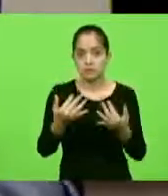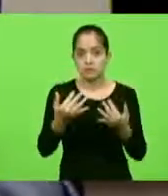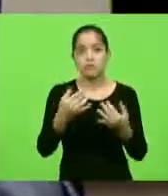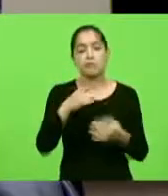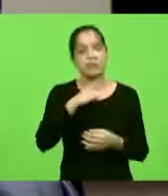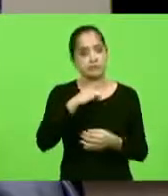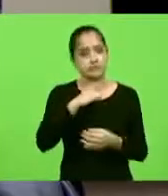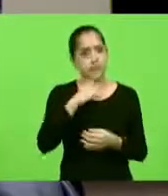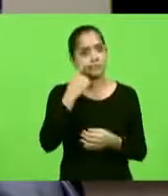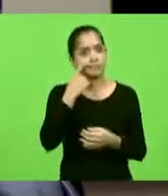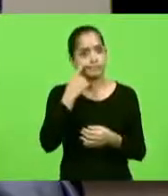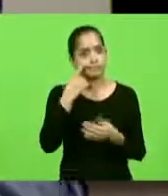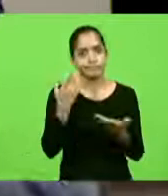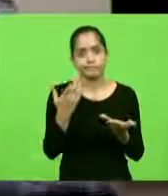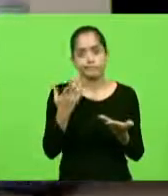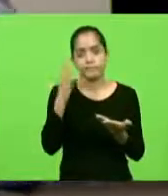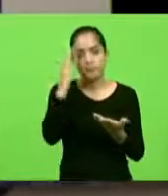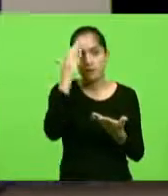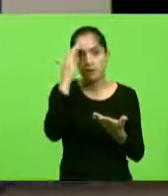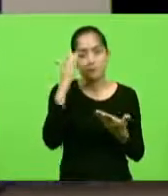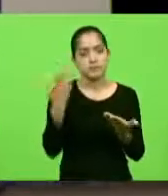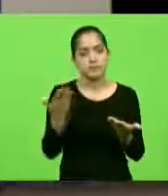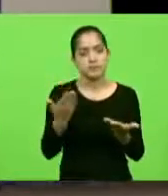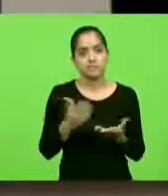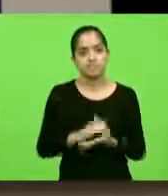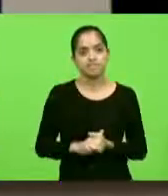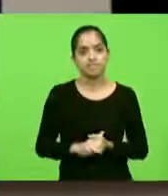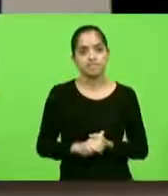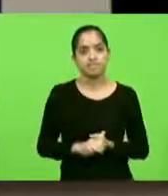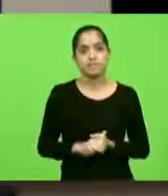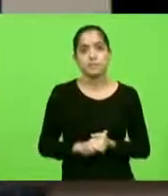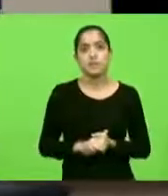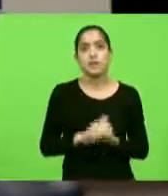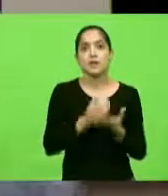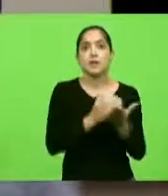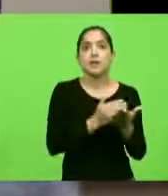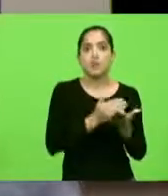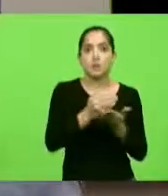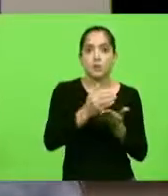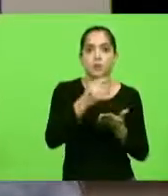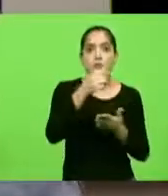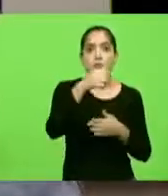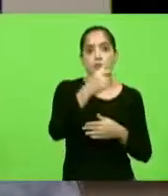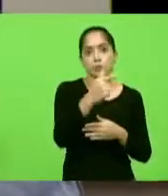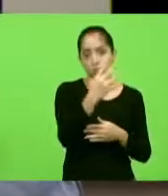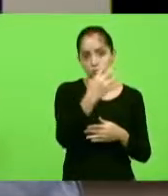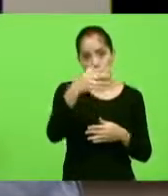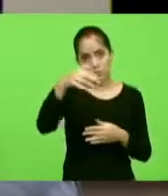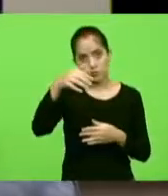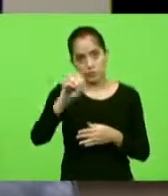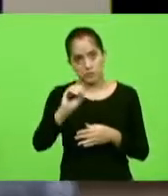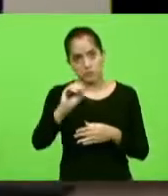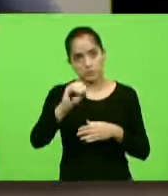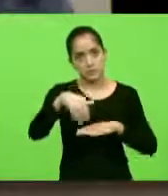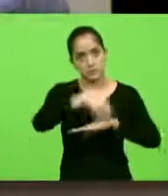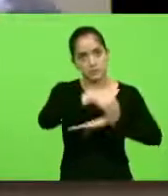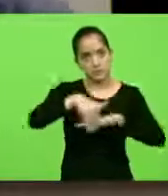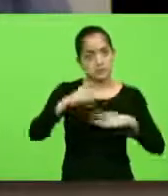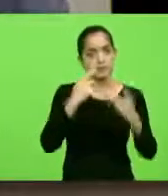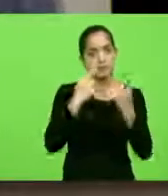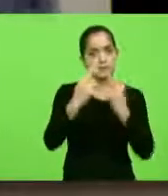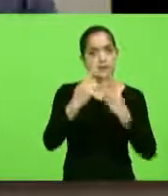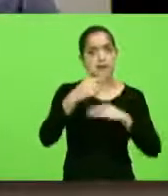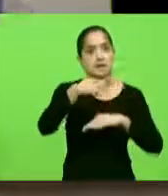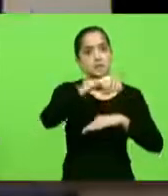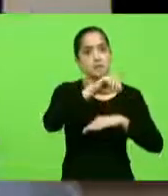aí, não dá para entender. E outra questão, iniciamos com a 470. Depois nós fomos para São Miguel